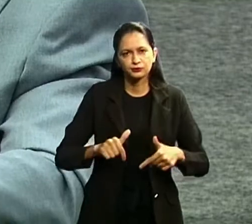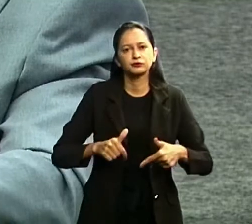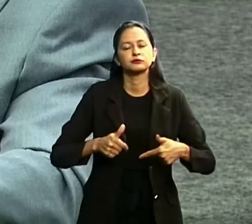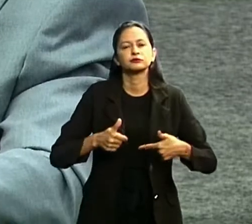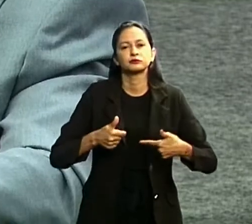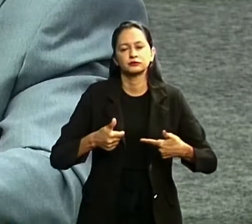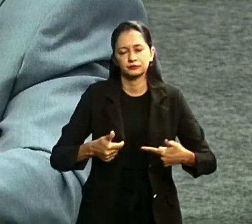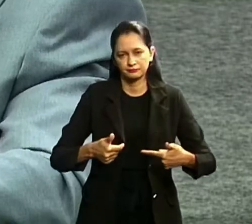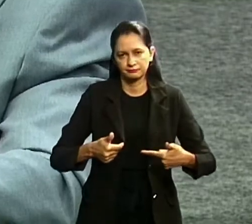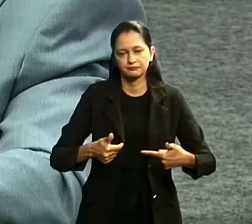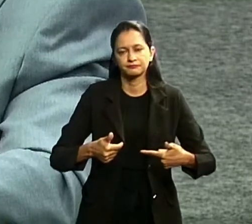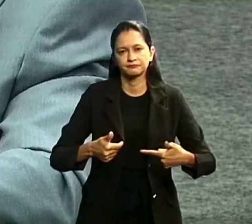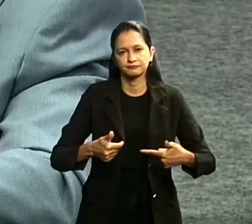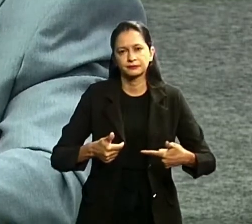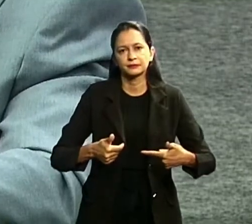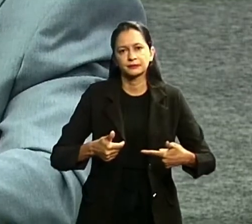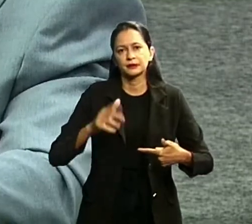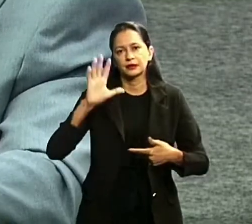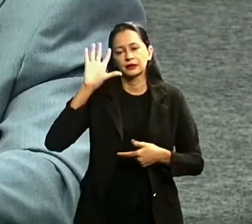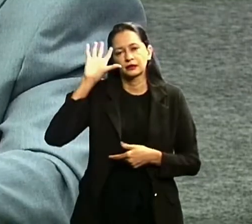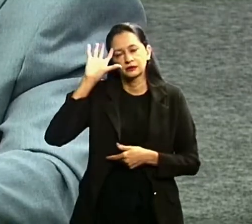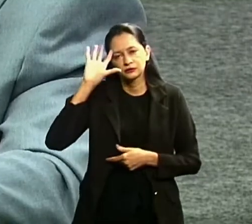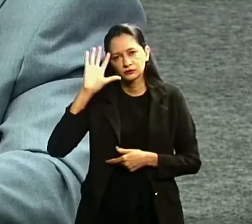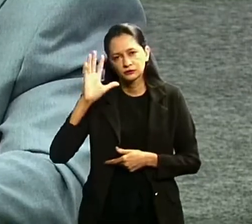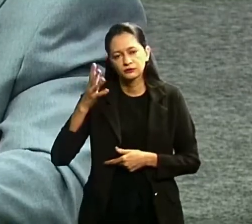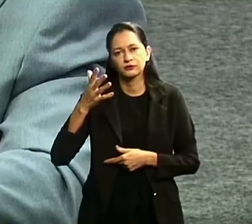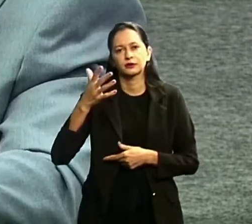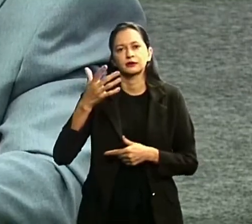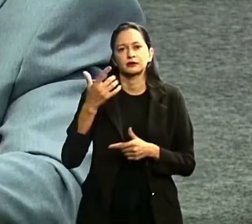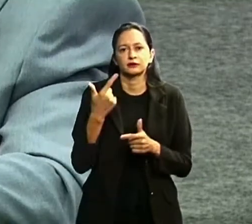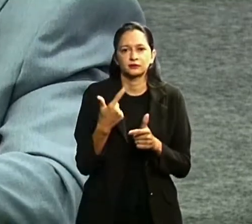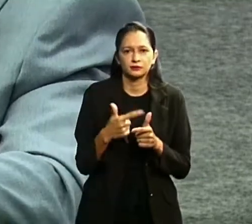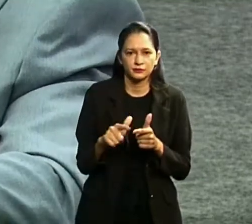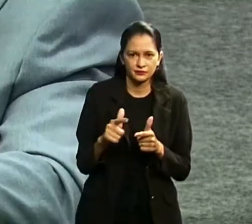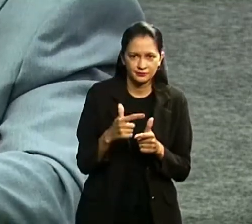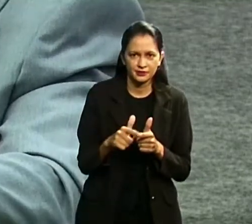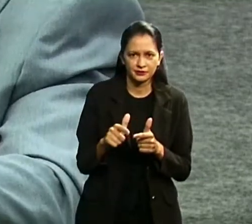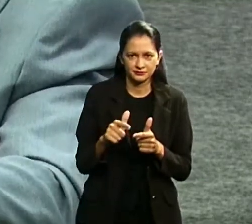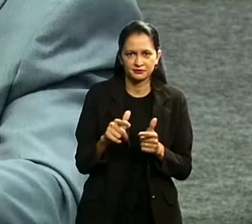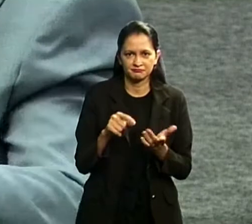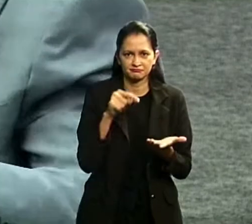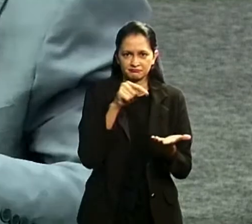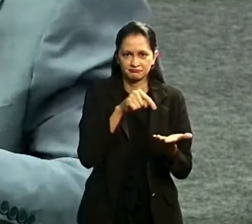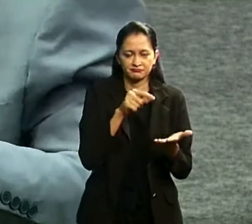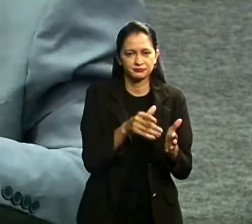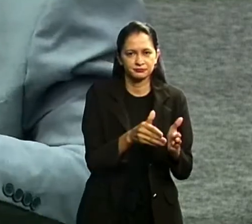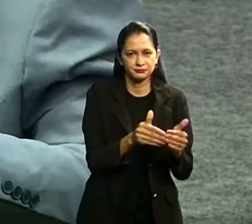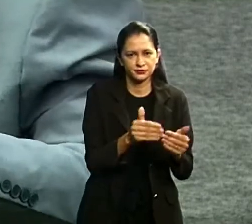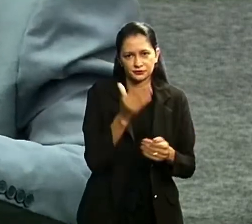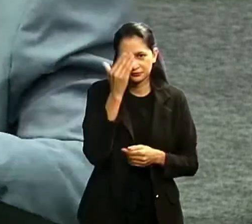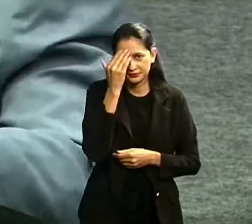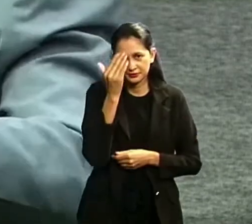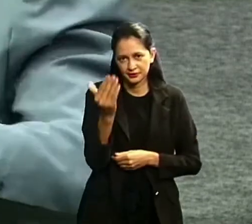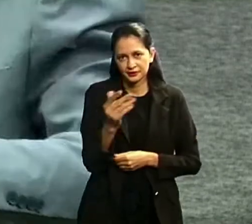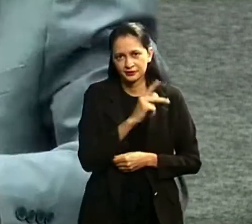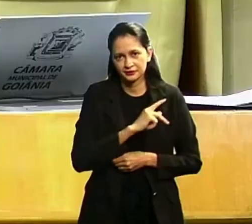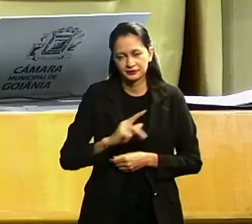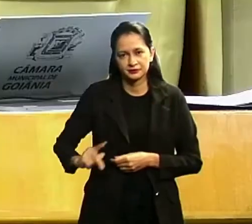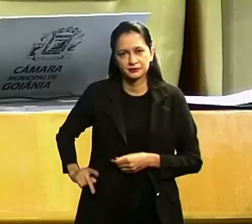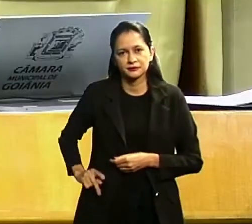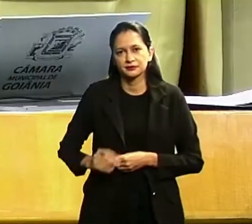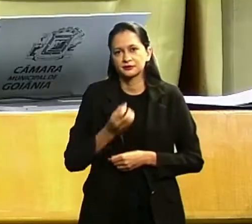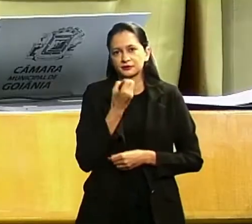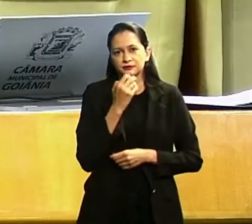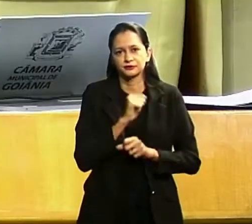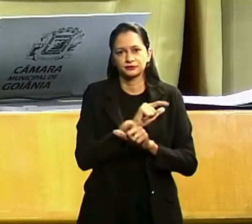sempre, em executar os mesmos pedidos, tá? Muito obrigado, presidente. Bom dia. Obrigado,